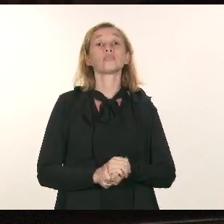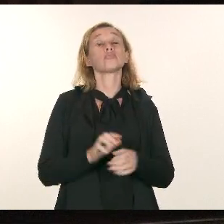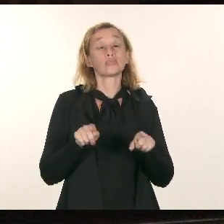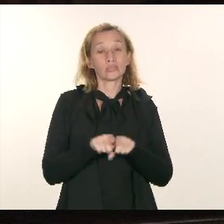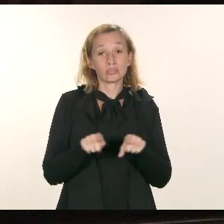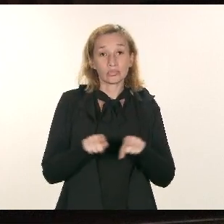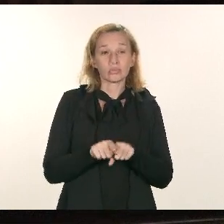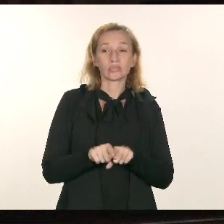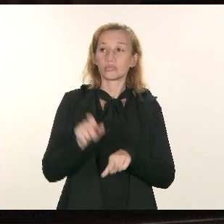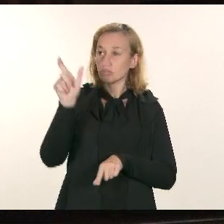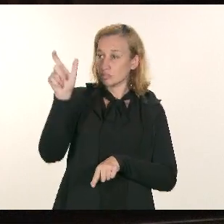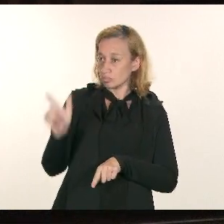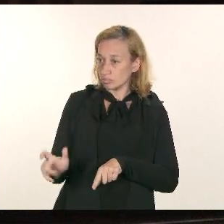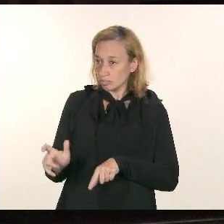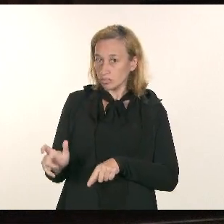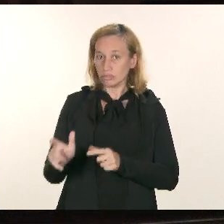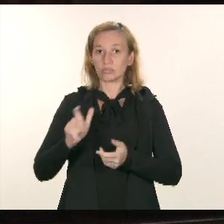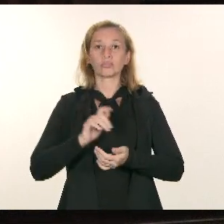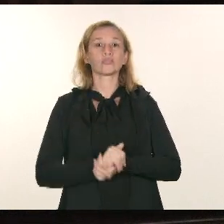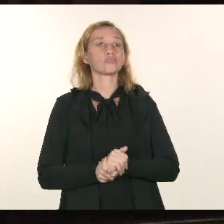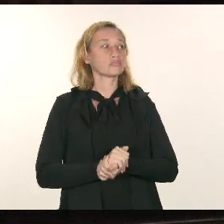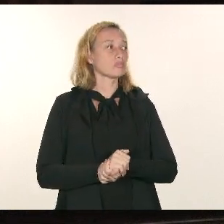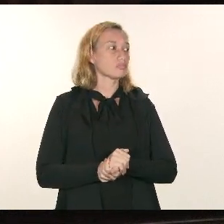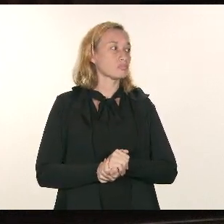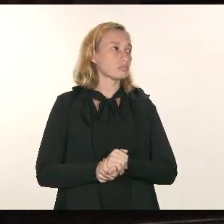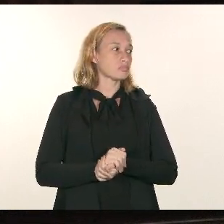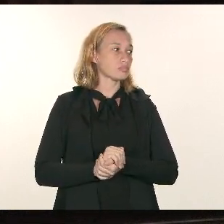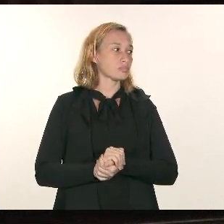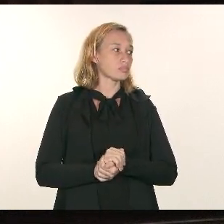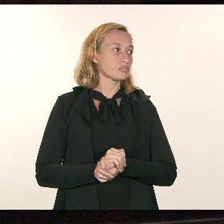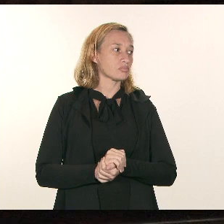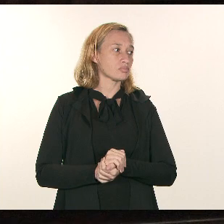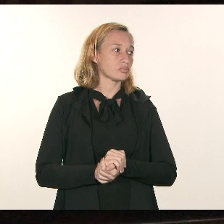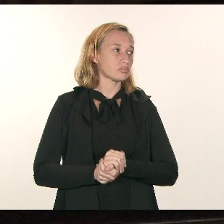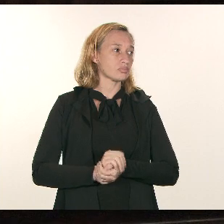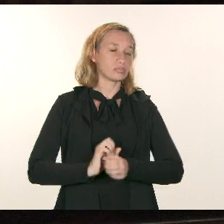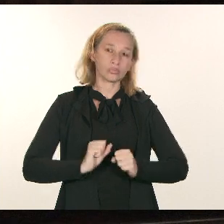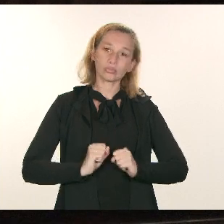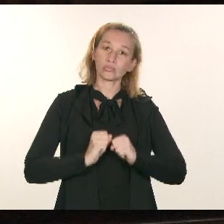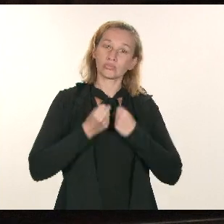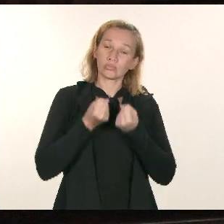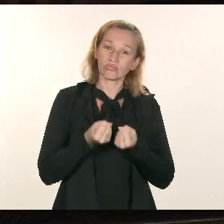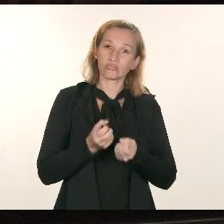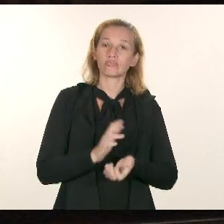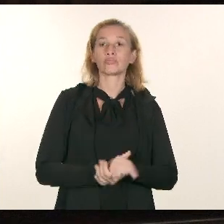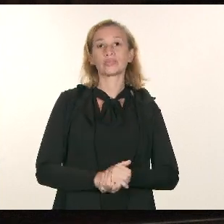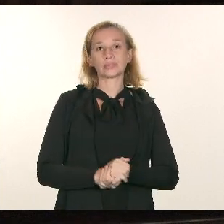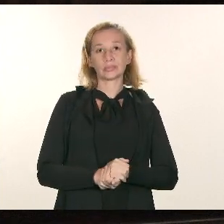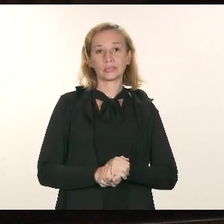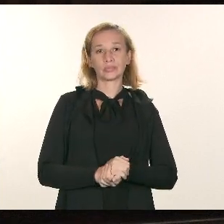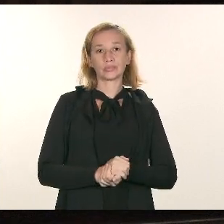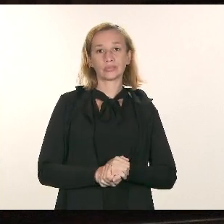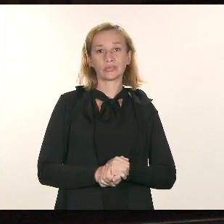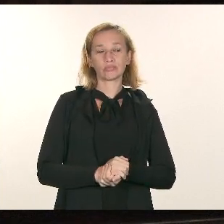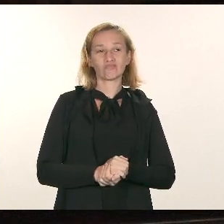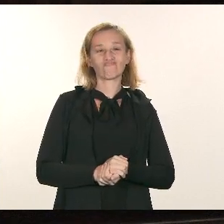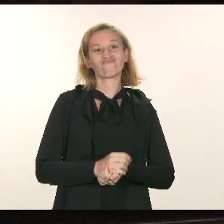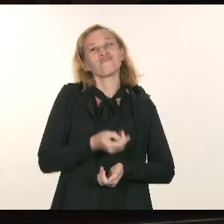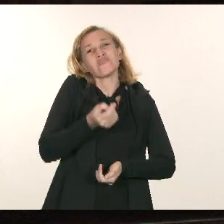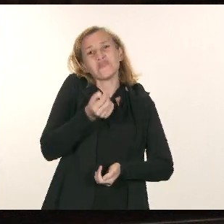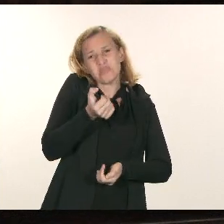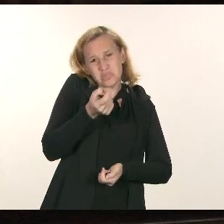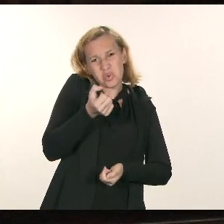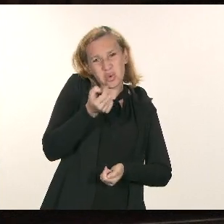sobretudo, alguém que se dedica, como infelizmente ainda são